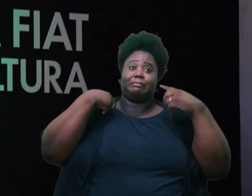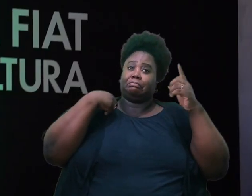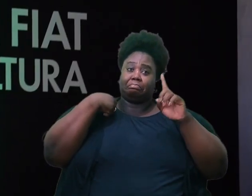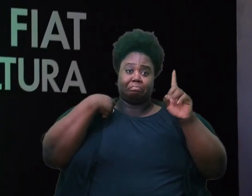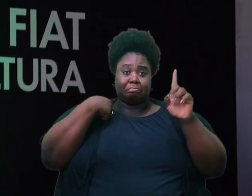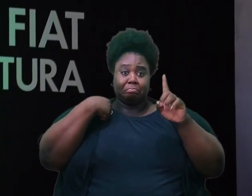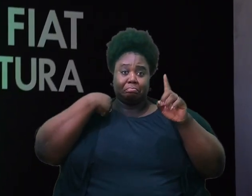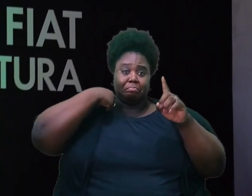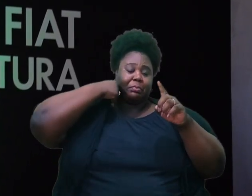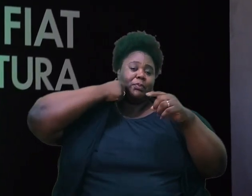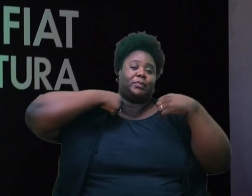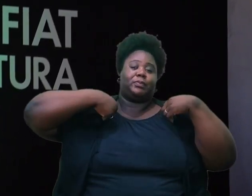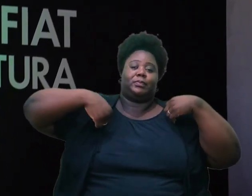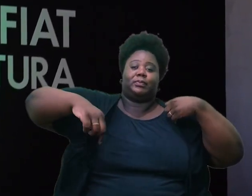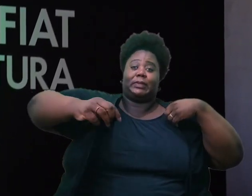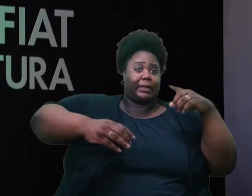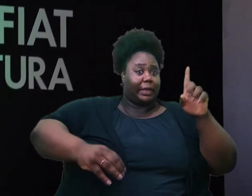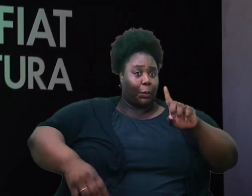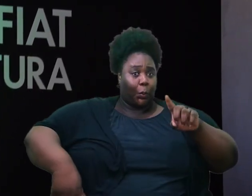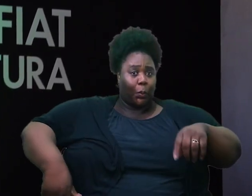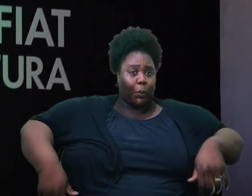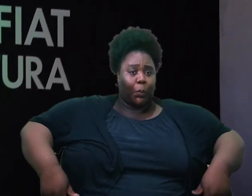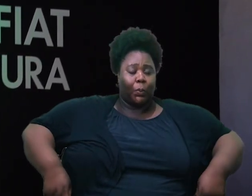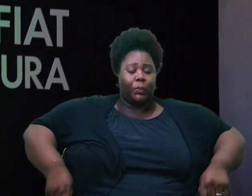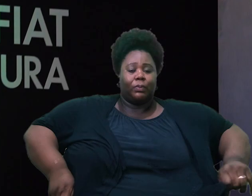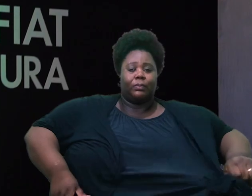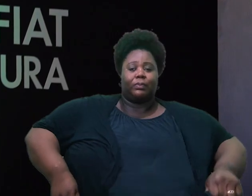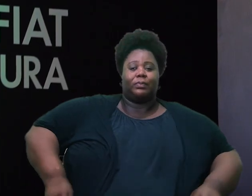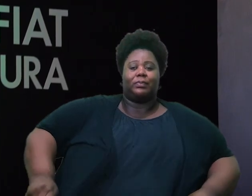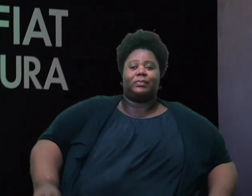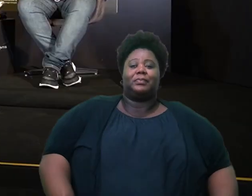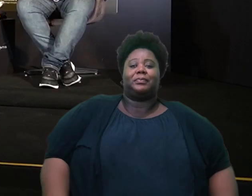Não? Não?